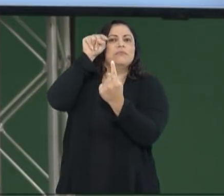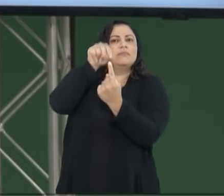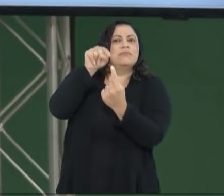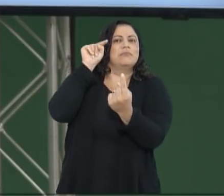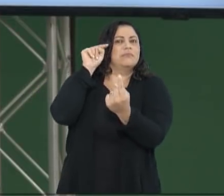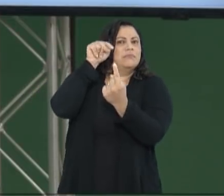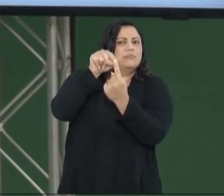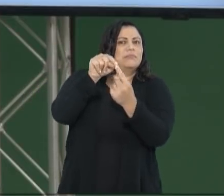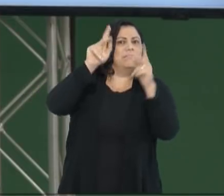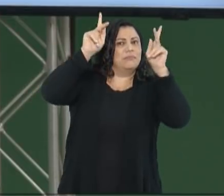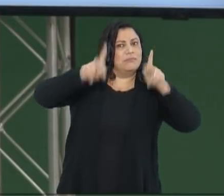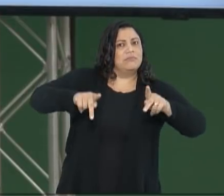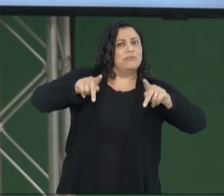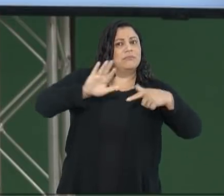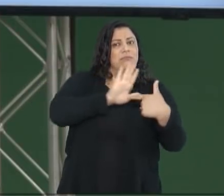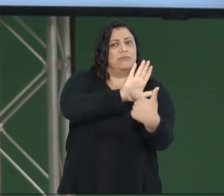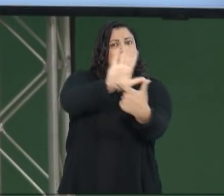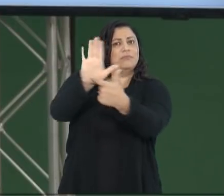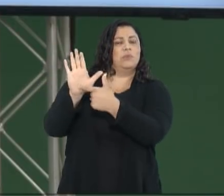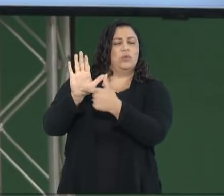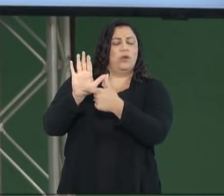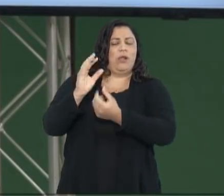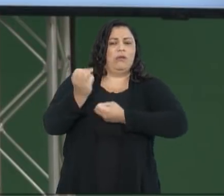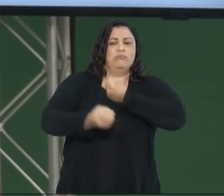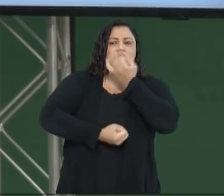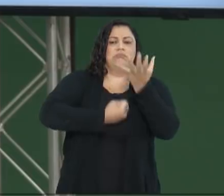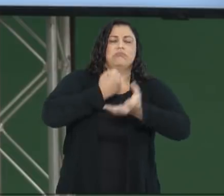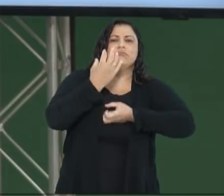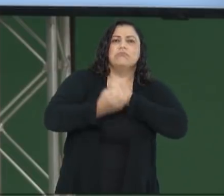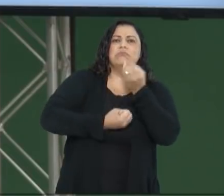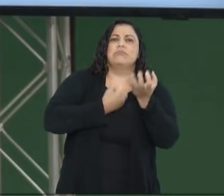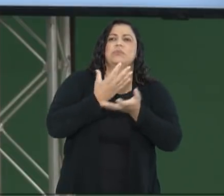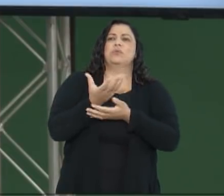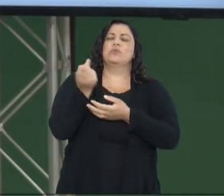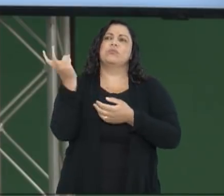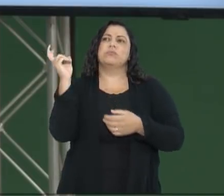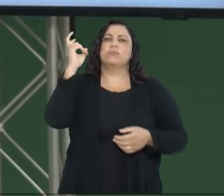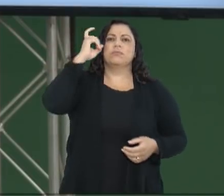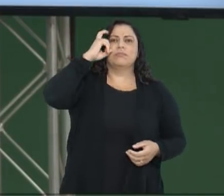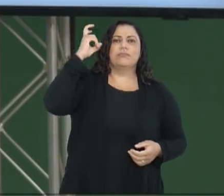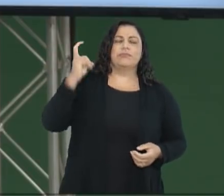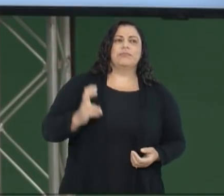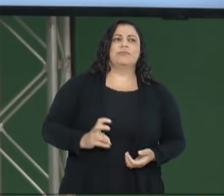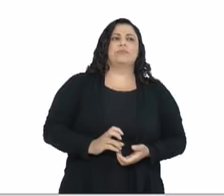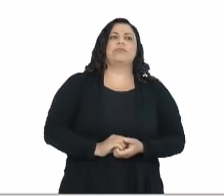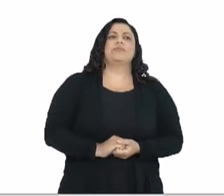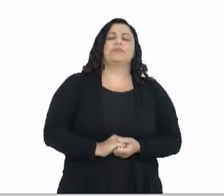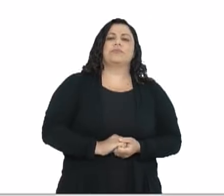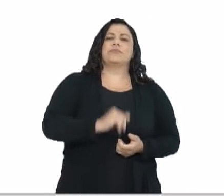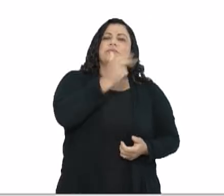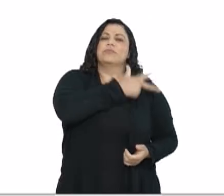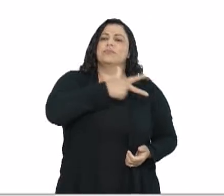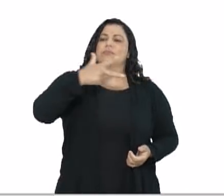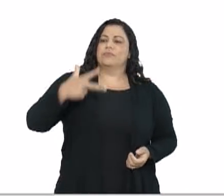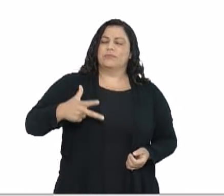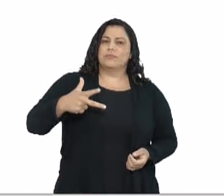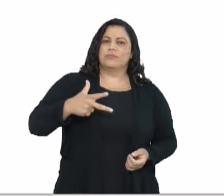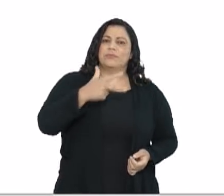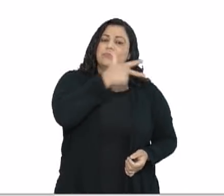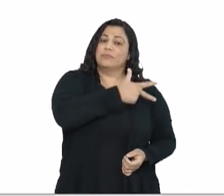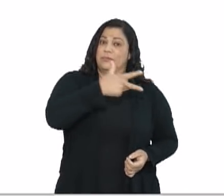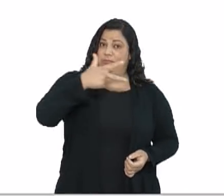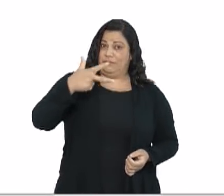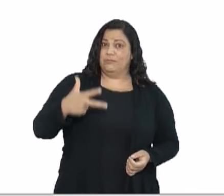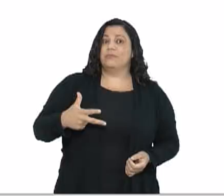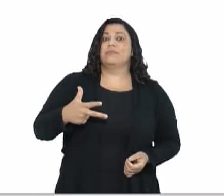que refletem ali as expressões culturais desse lugar, né? Dinamarca. Então nós vamos ter lá mais a